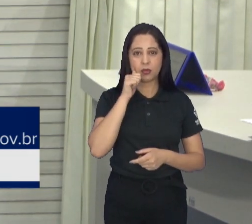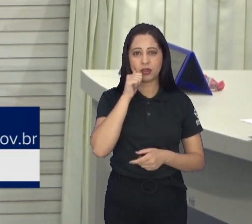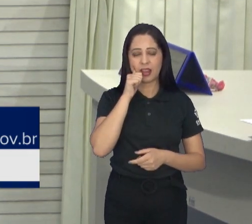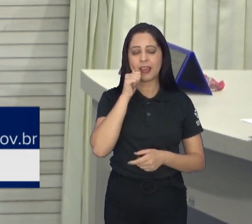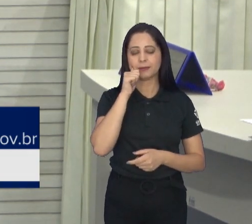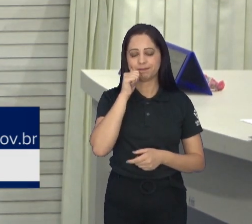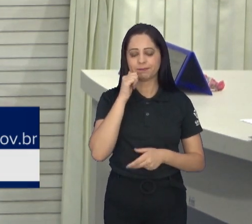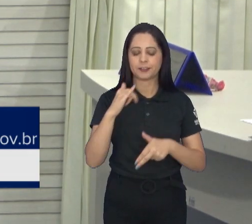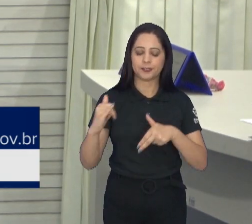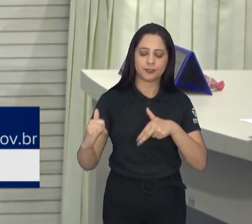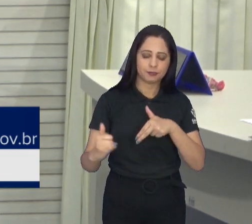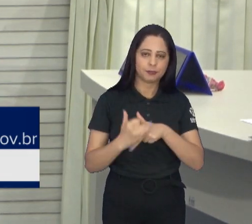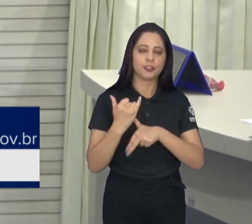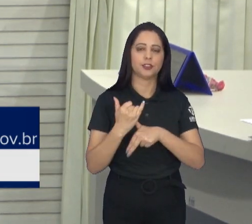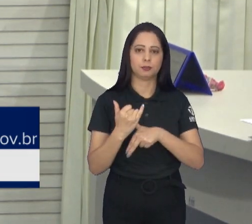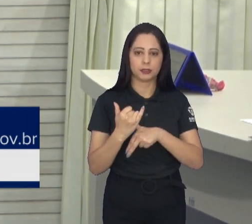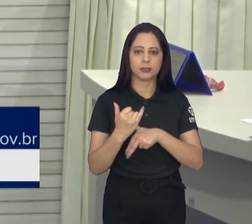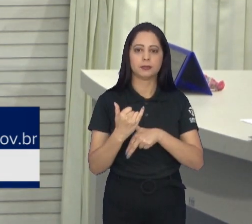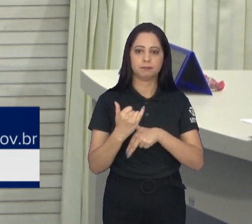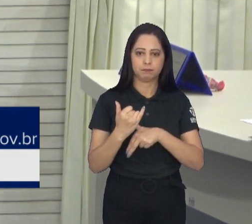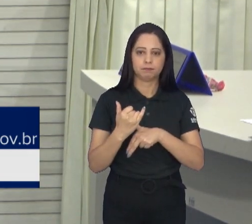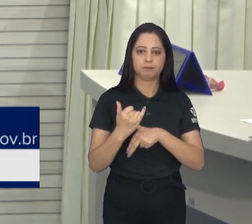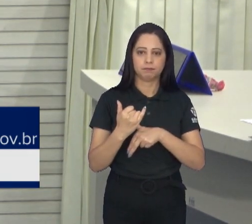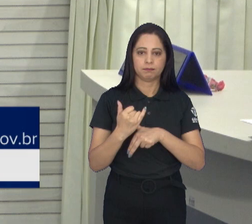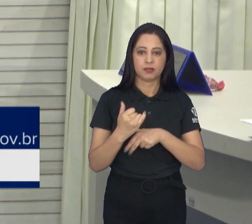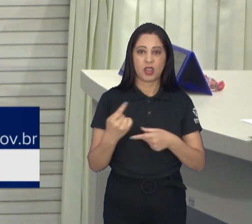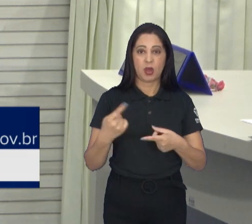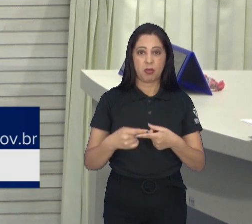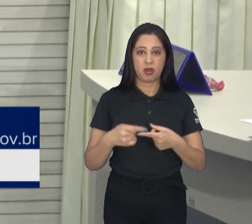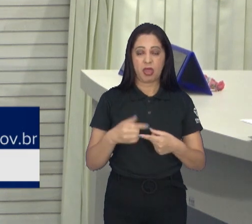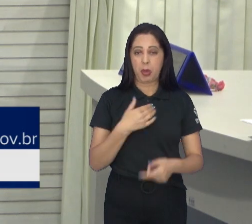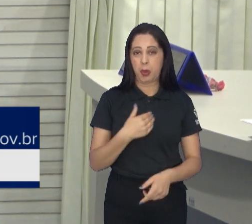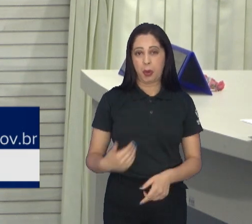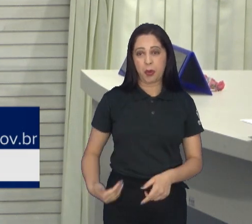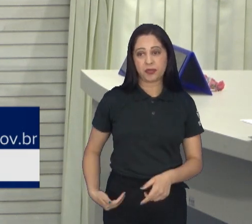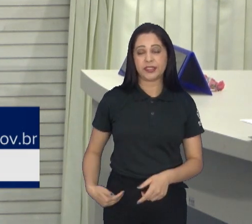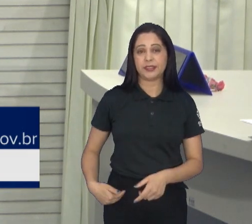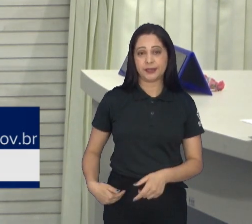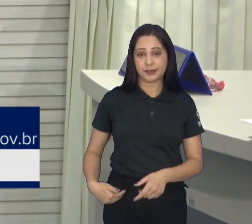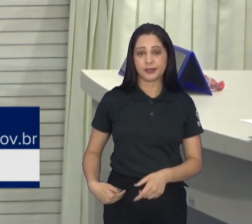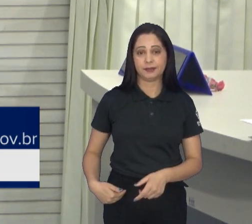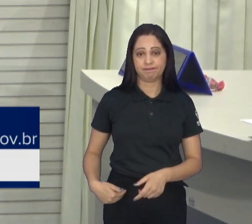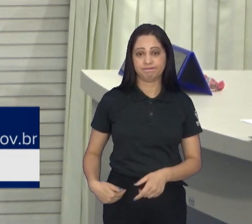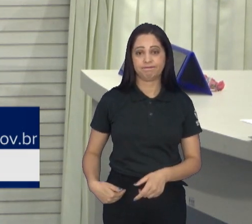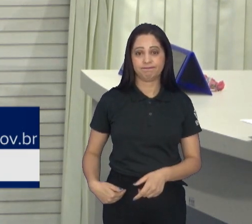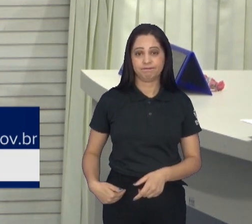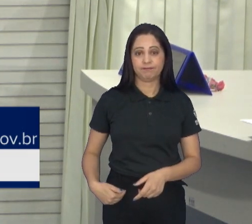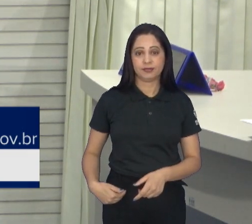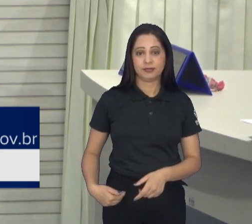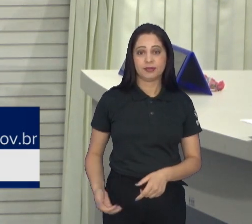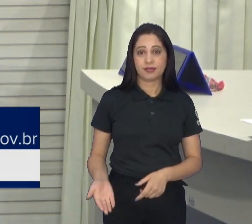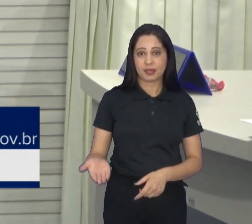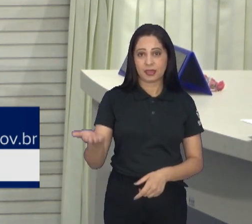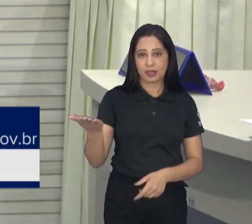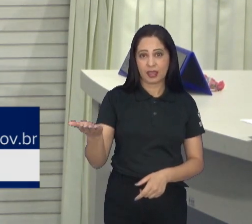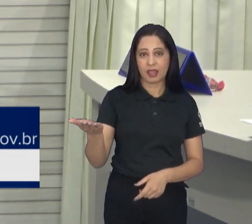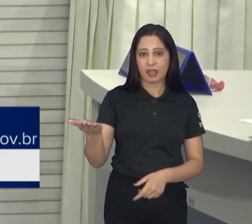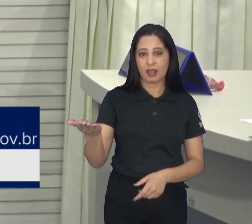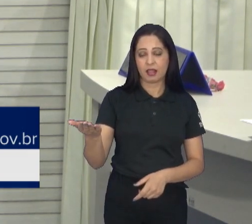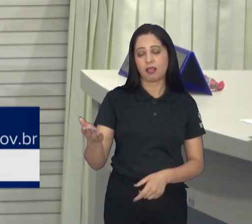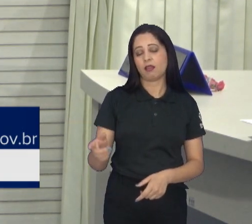vítima da inoperância do setor público, porque ela estava ocupando uma greve imensa de uma